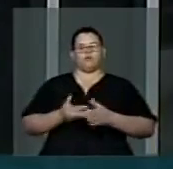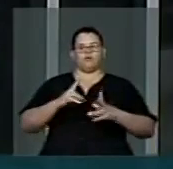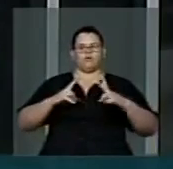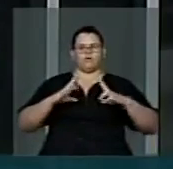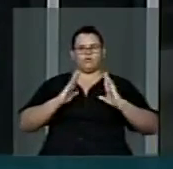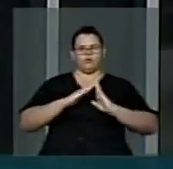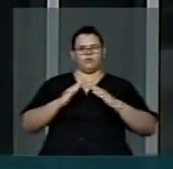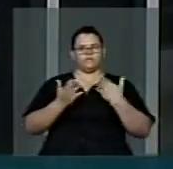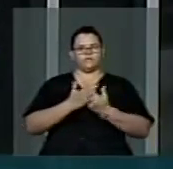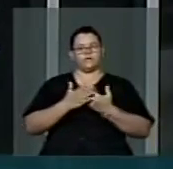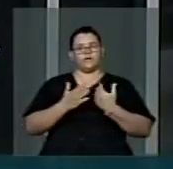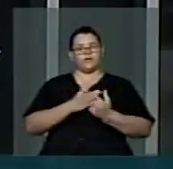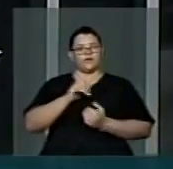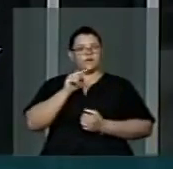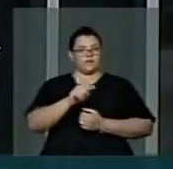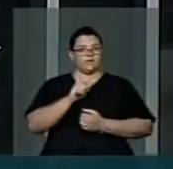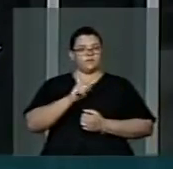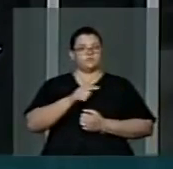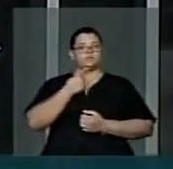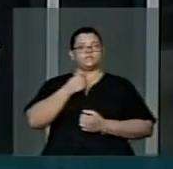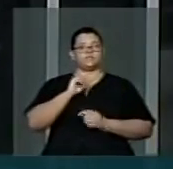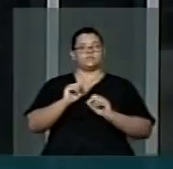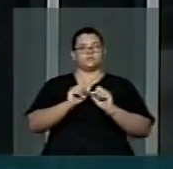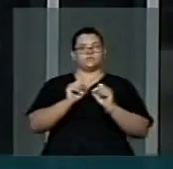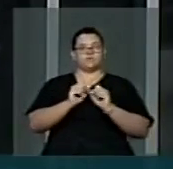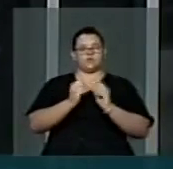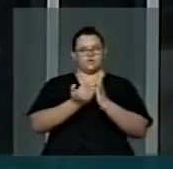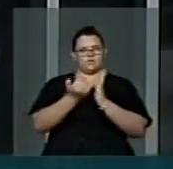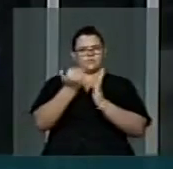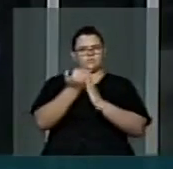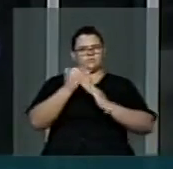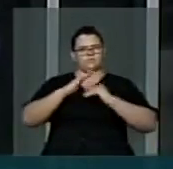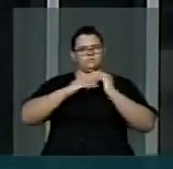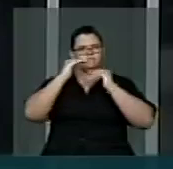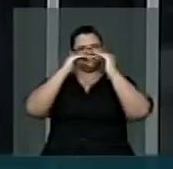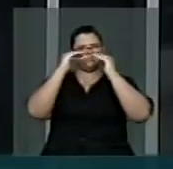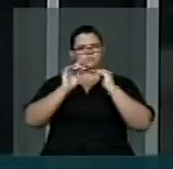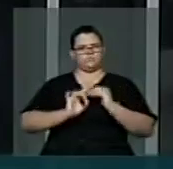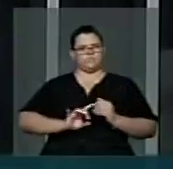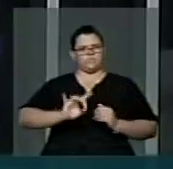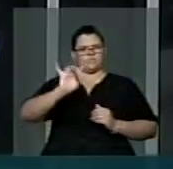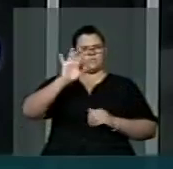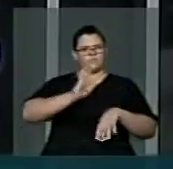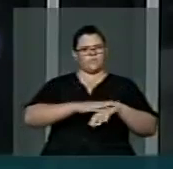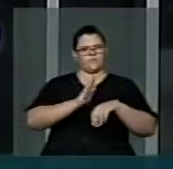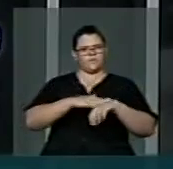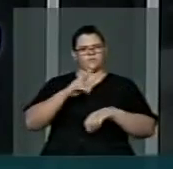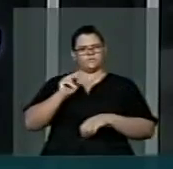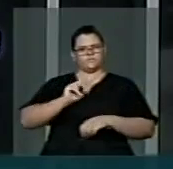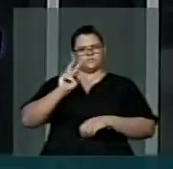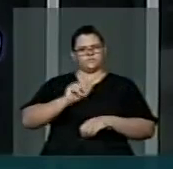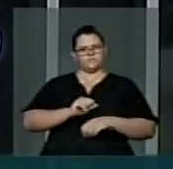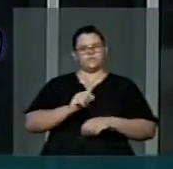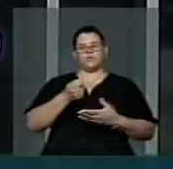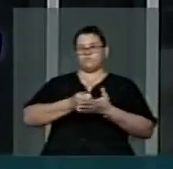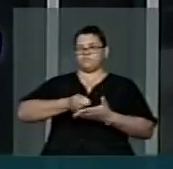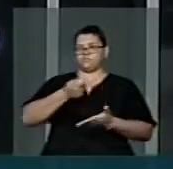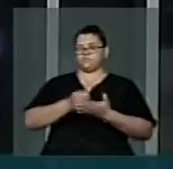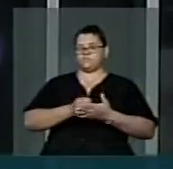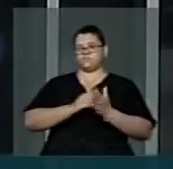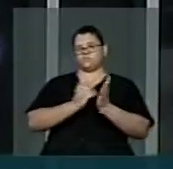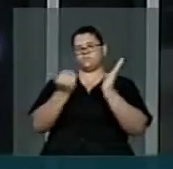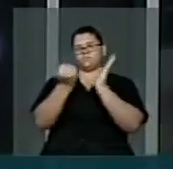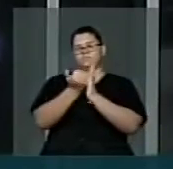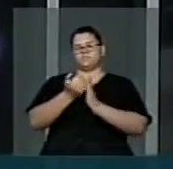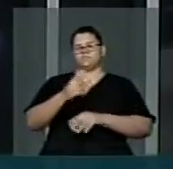essa tendência busca atender demanda crescente, cada vez mais ampla e exigente, imposta pelo crescimento do país.